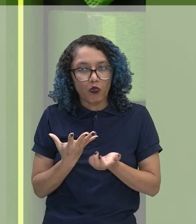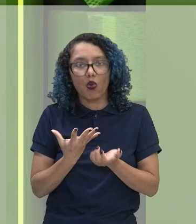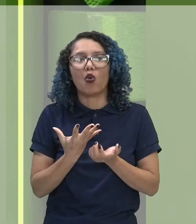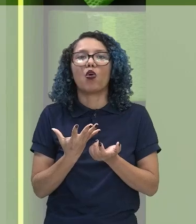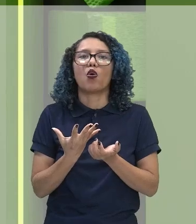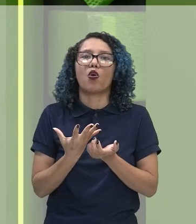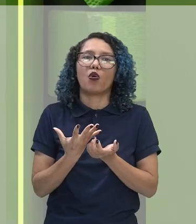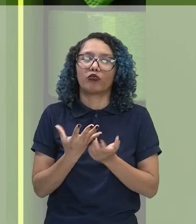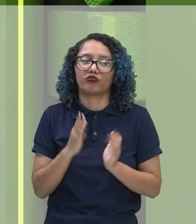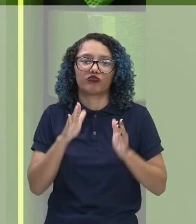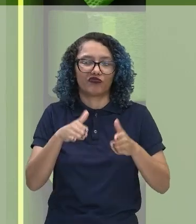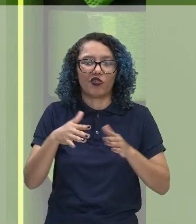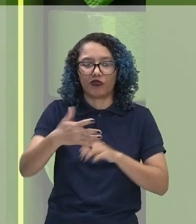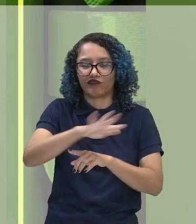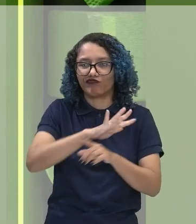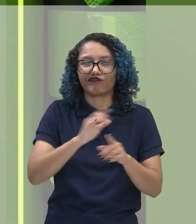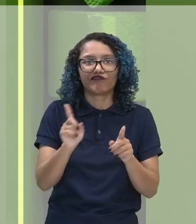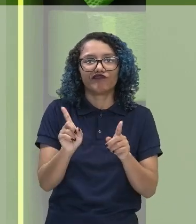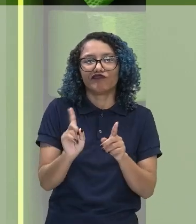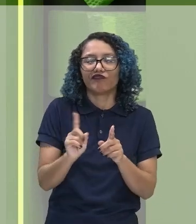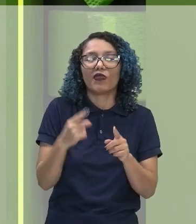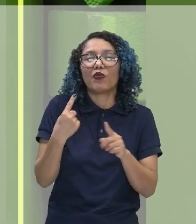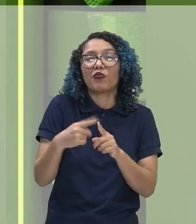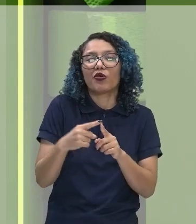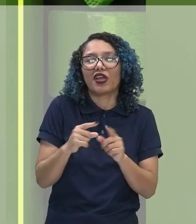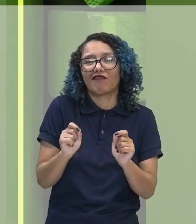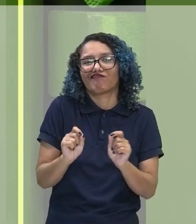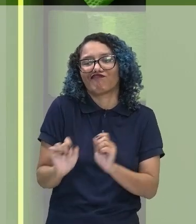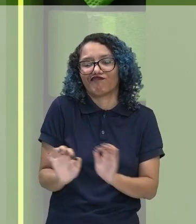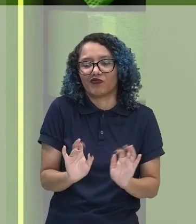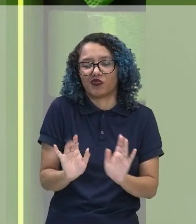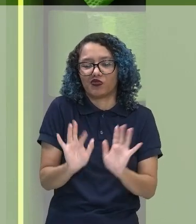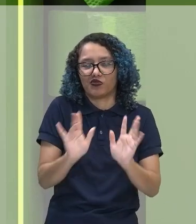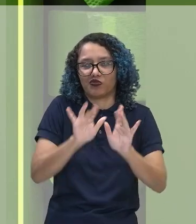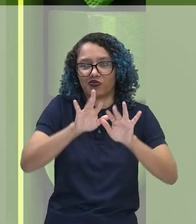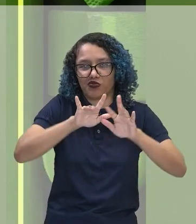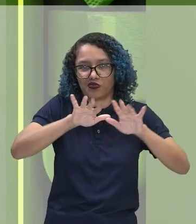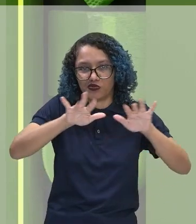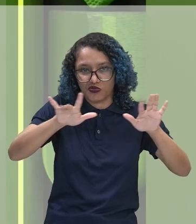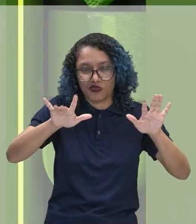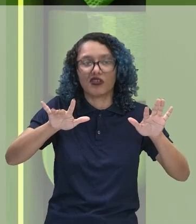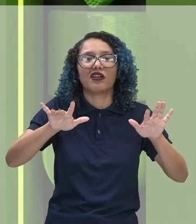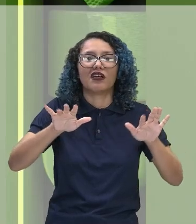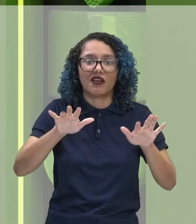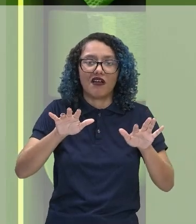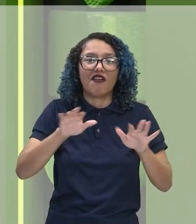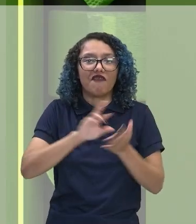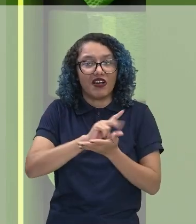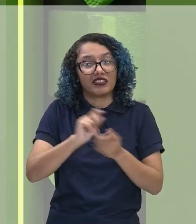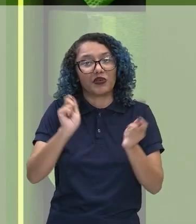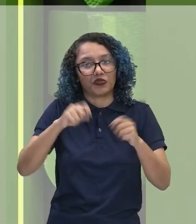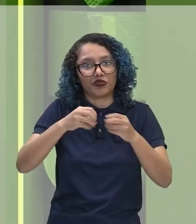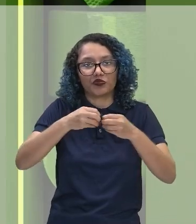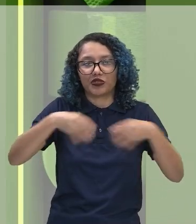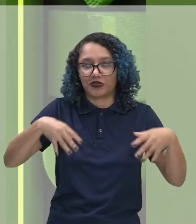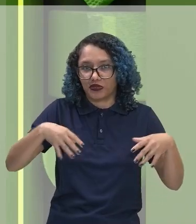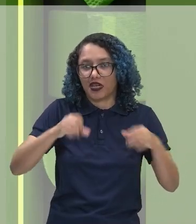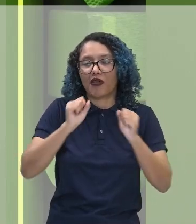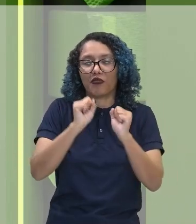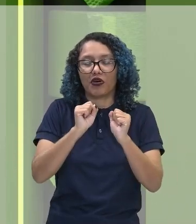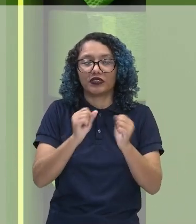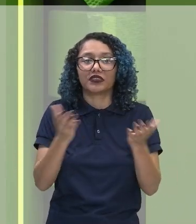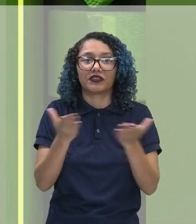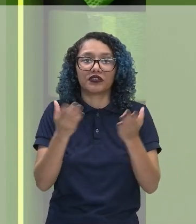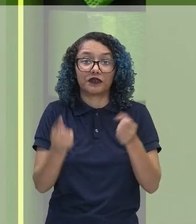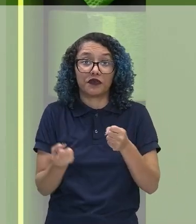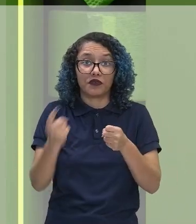a emitir, né, gases para a atmosfera, e aí a gente vai ver, né, que elas podem ser um pouco prejudiciais. Nós vamos voltar